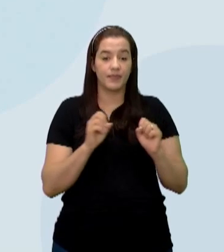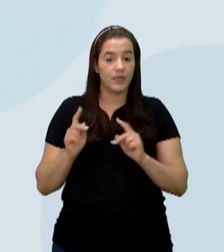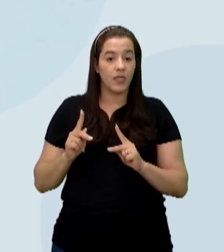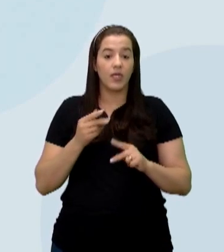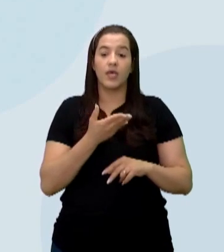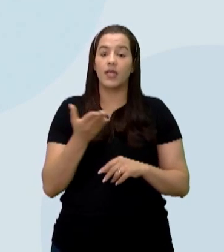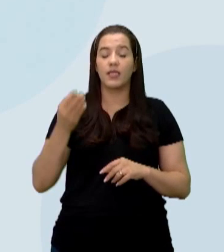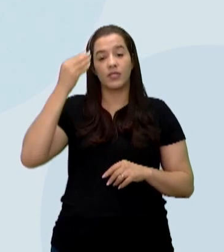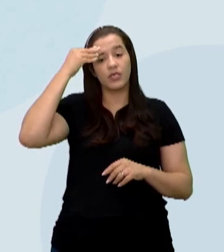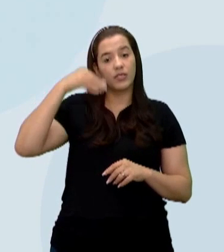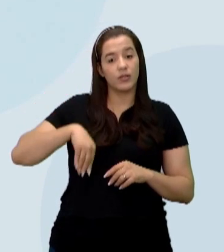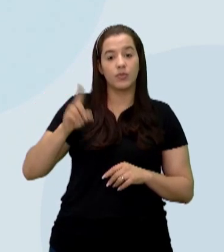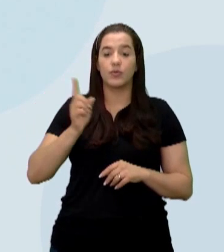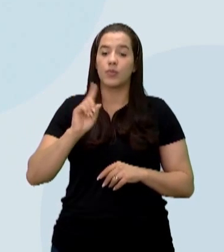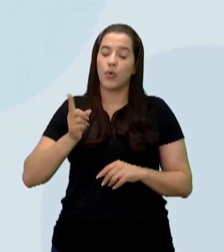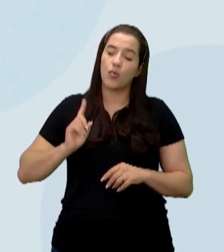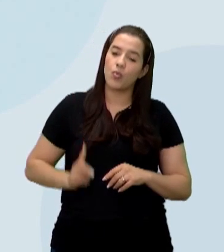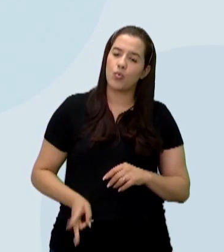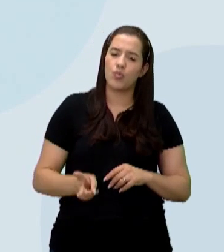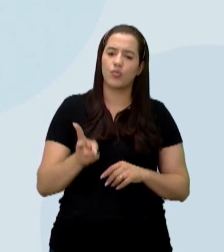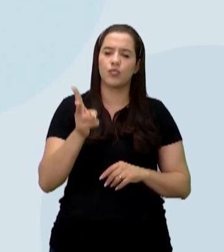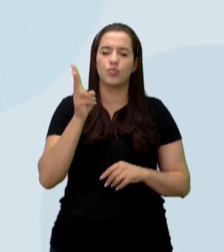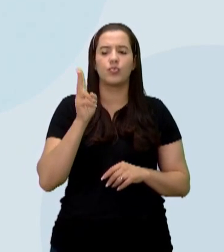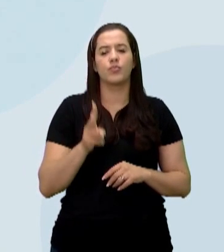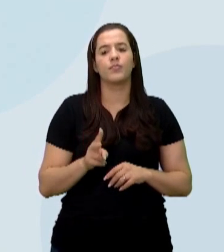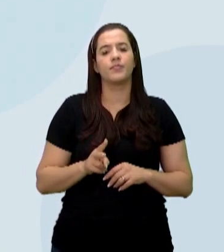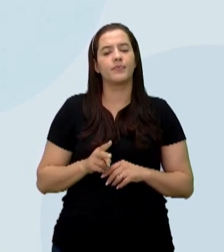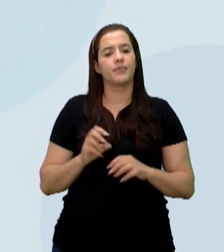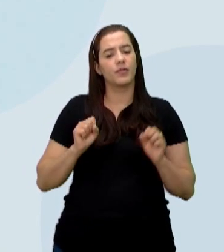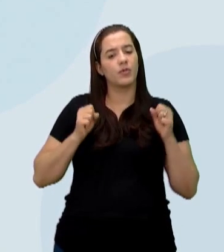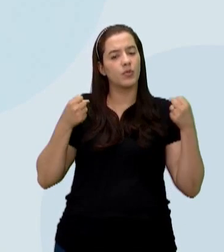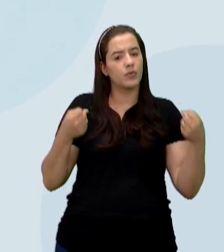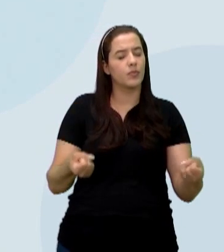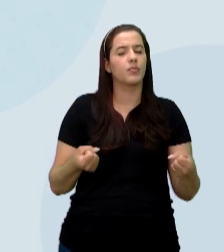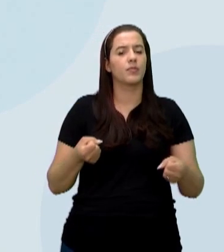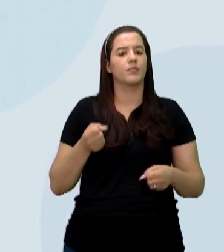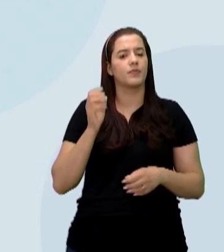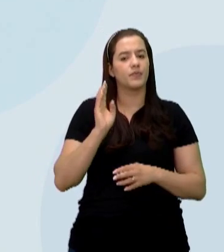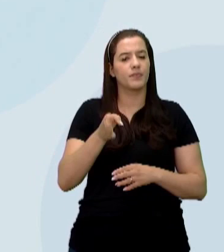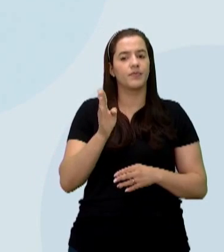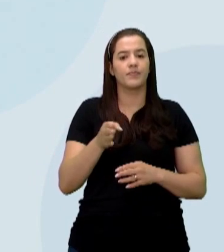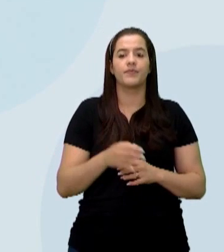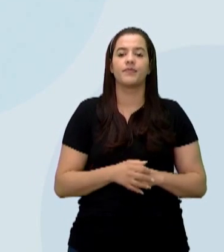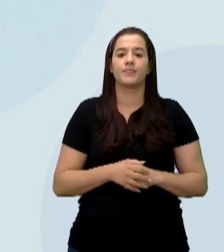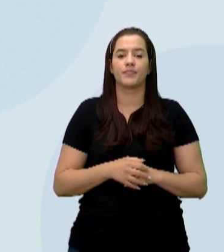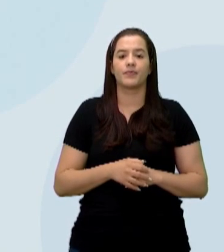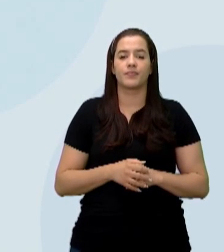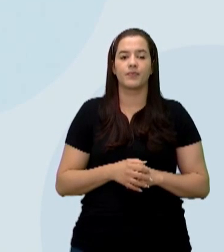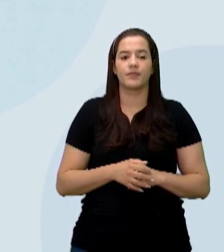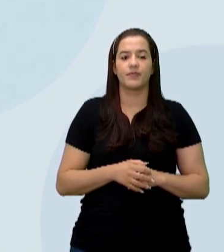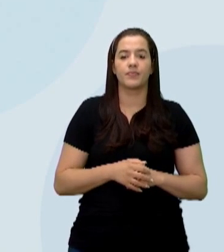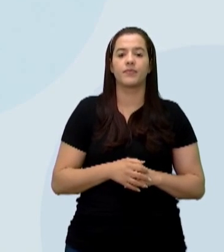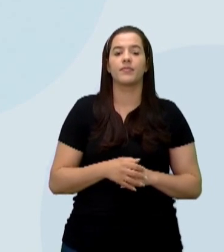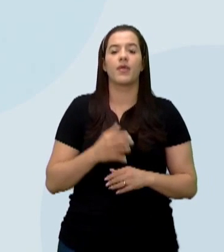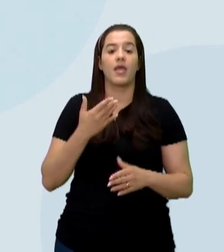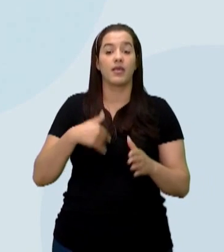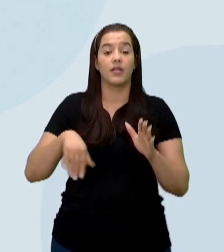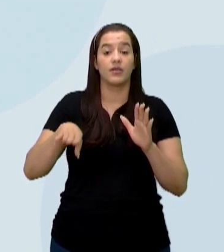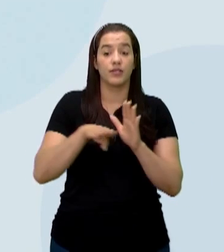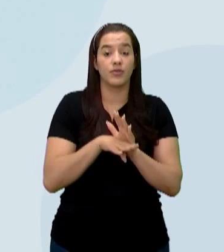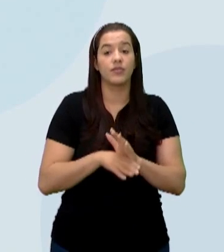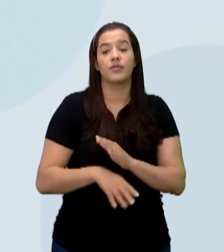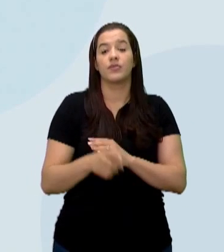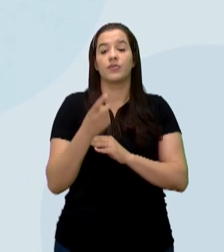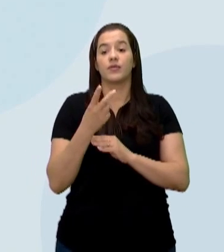Colombo, porém, não desistiu, enfrentou, né? Foi ousado, prosseguiu. Próximo. Finalmente, na manhã